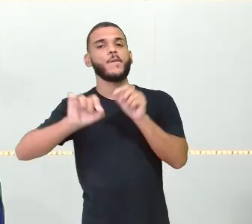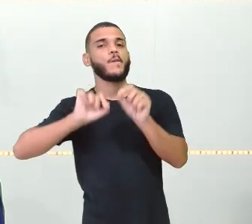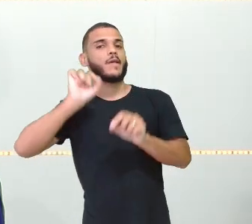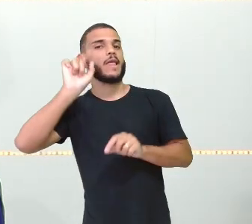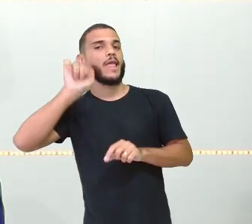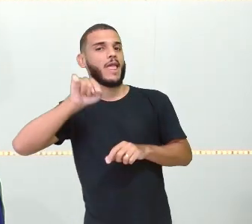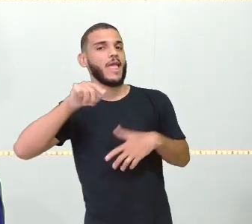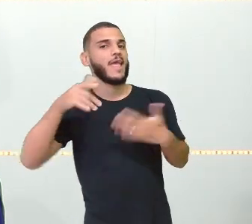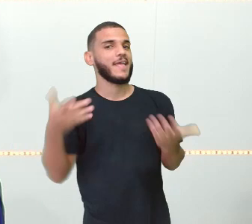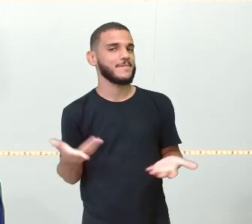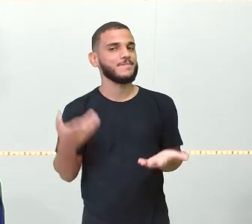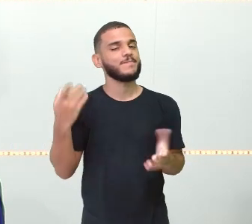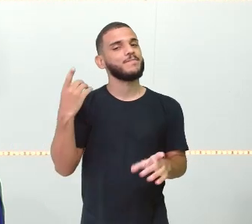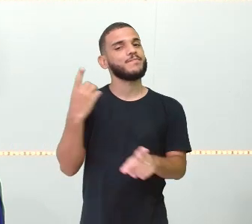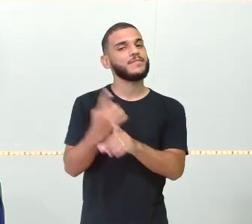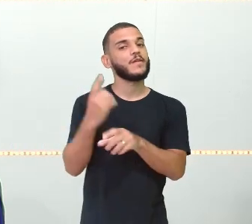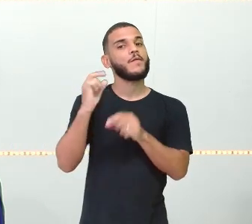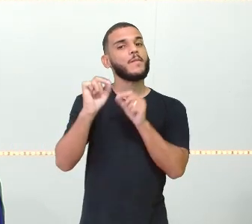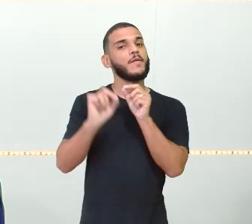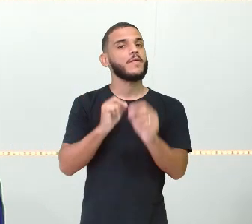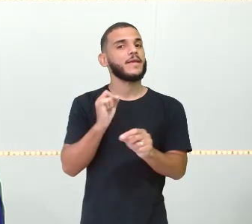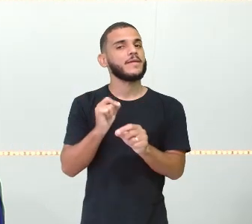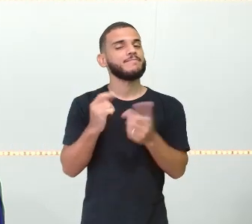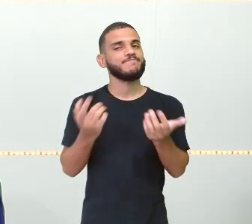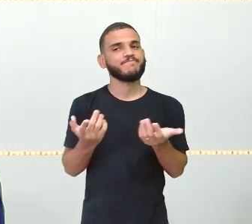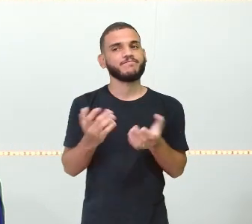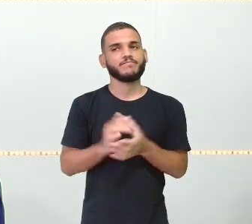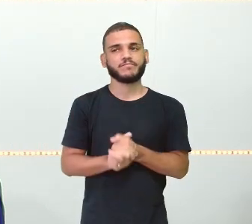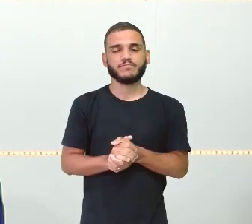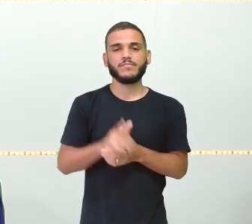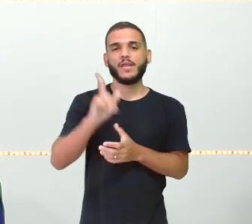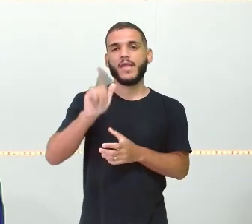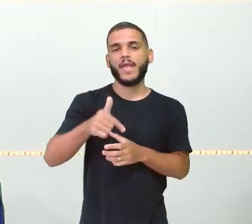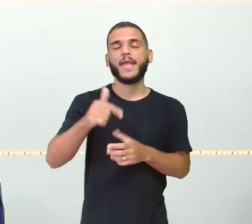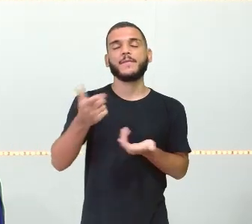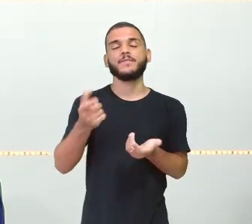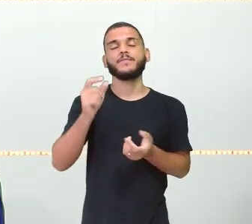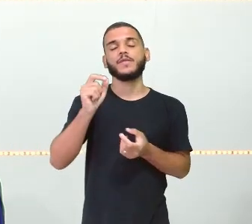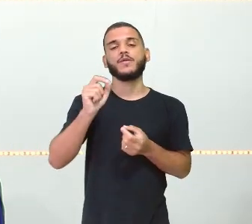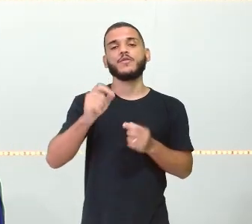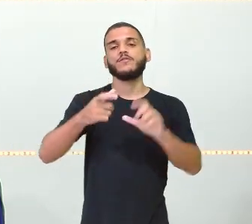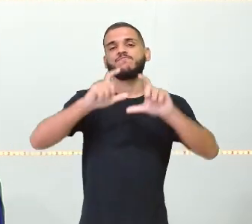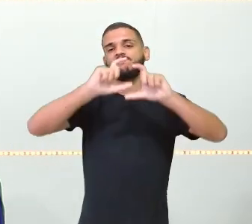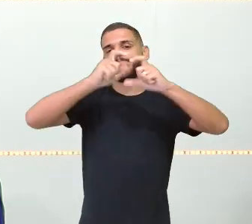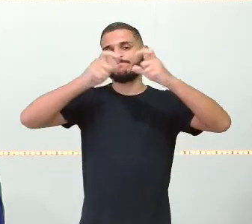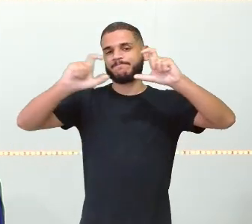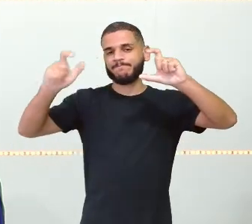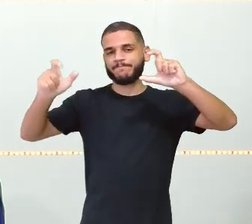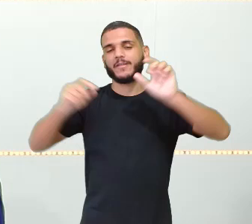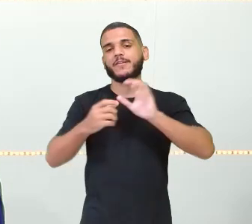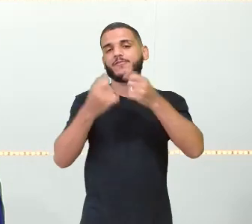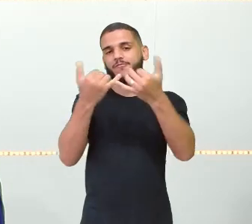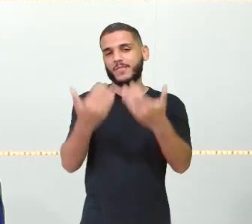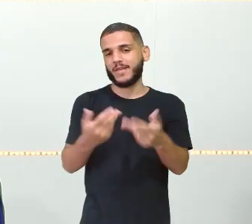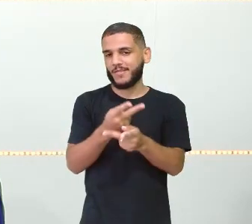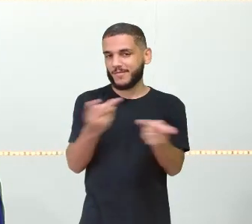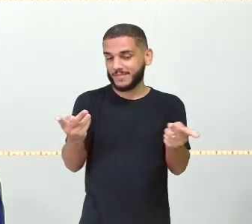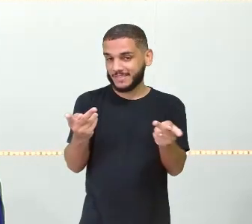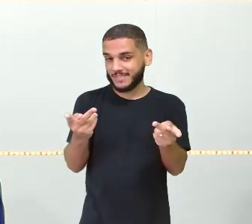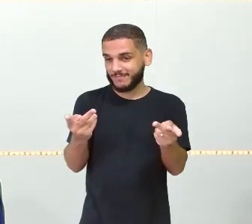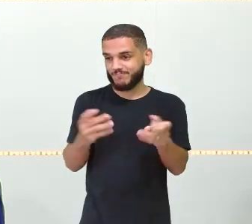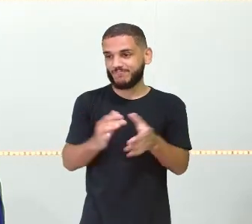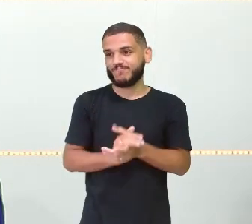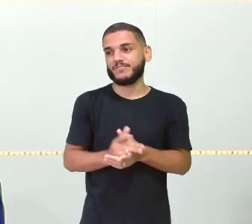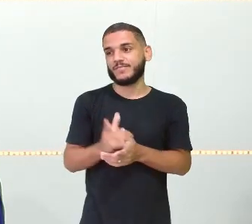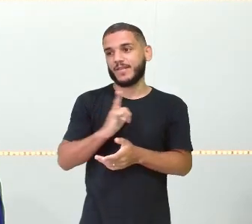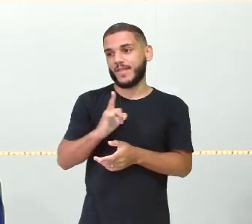adivinha, descobrir qual é o sólido geométrico que eu estou falando? Eu trouxe aqui alguns sólidos, deixa eu colocar eles